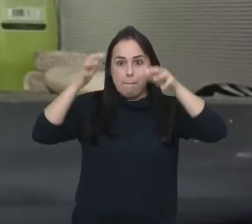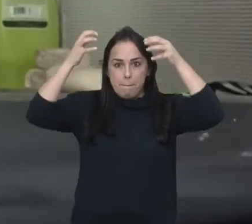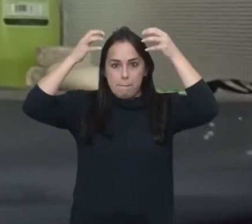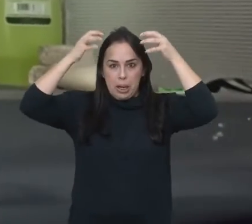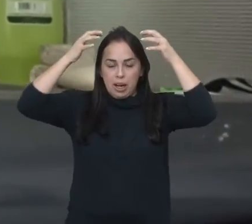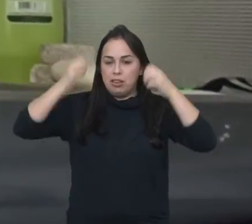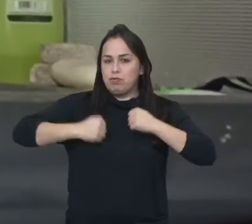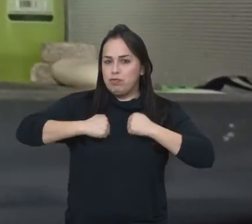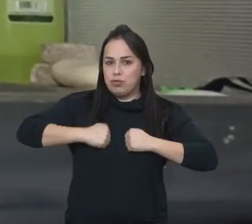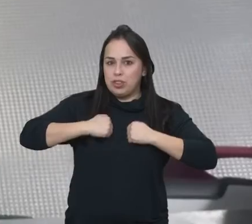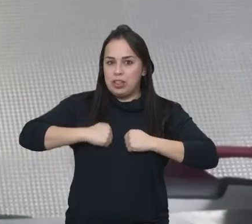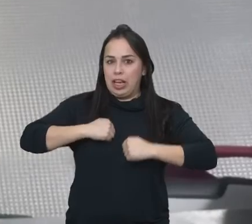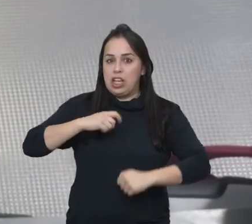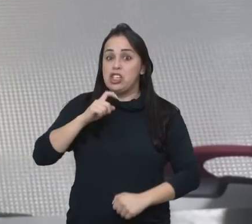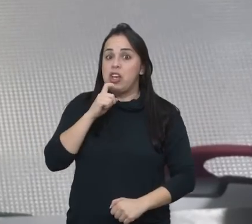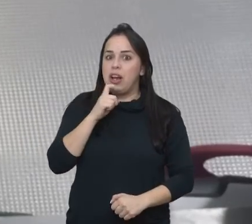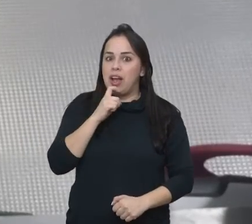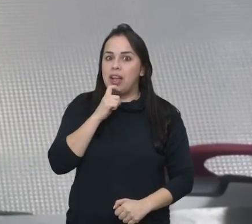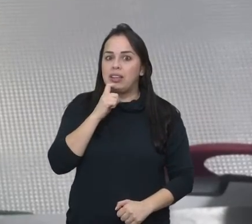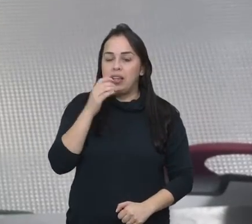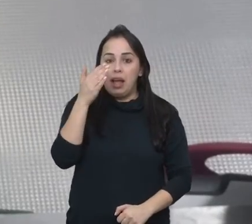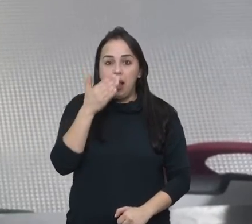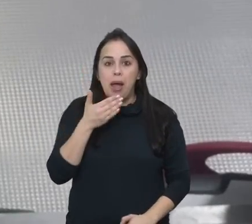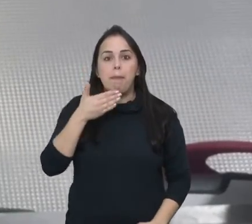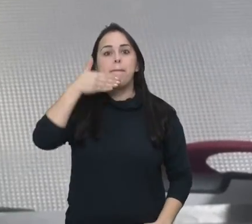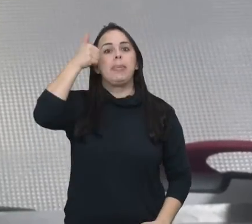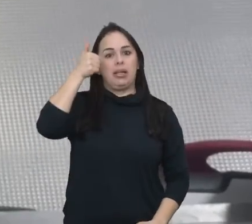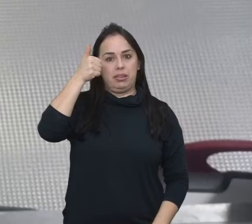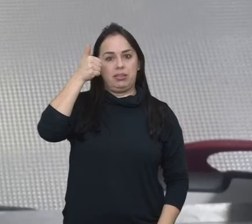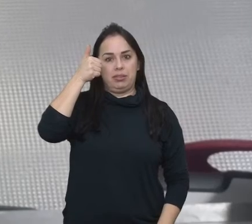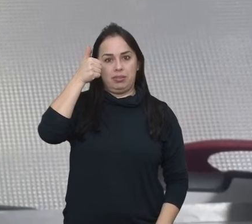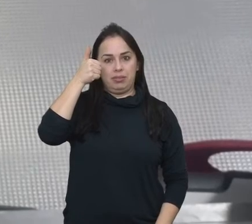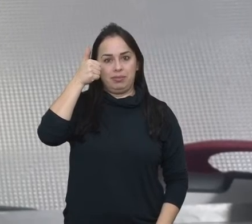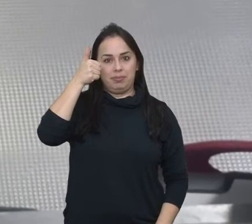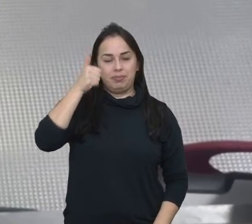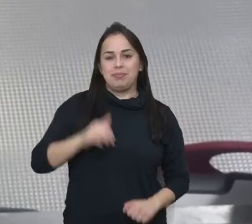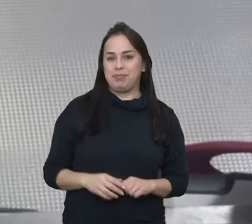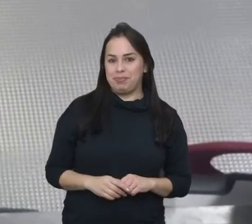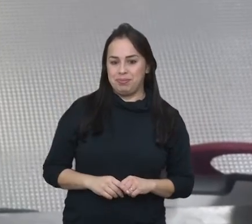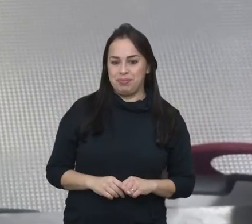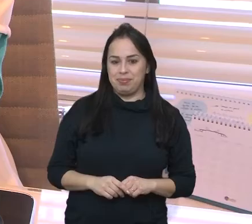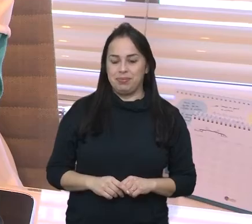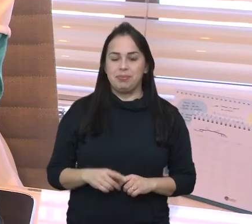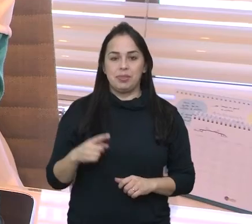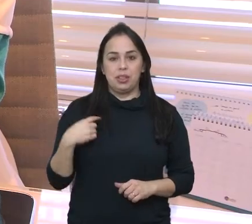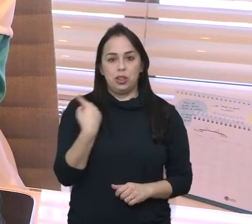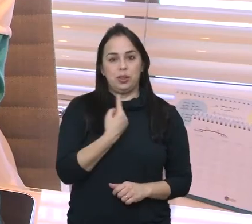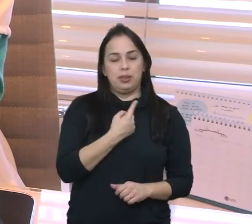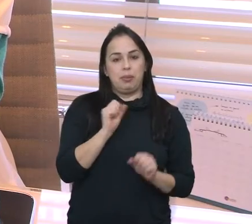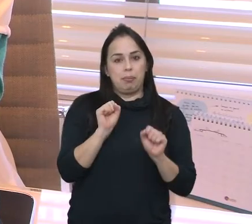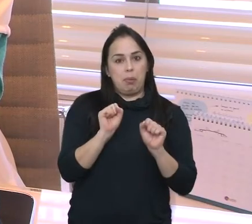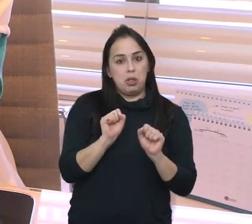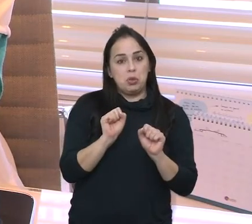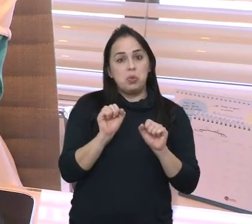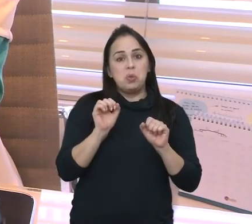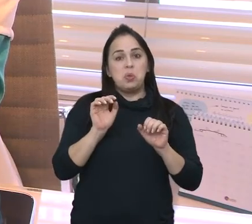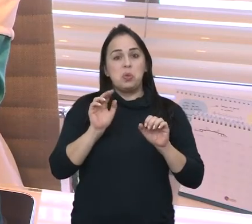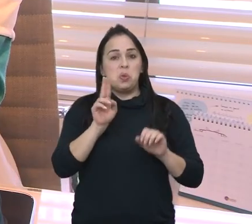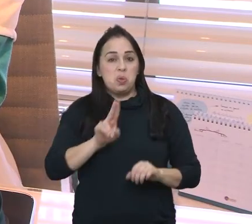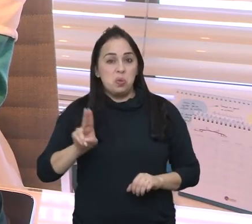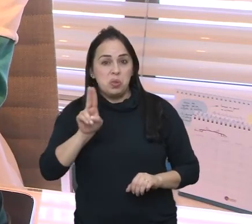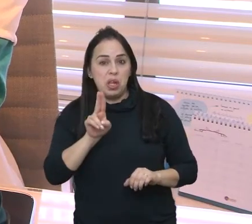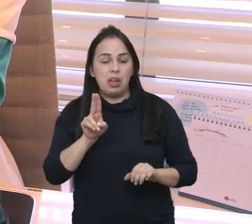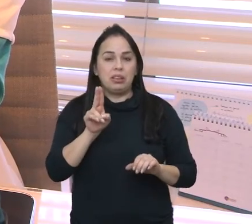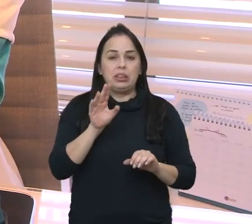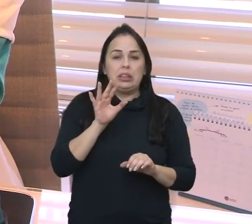com água em temperatura um pouco mais fria é uma das saídas para a solução deste problema. A gente pode usar uma temperatura que